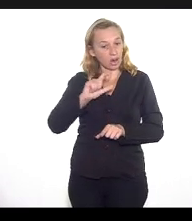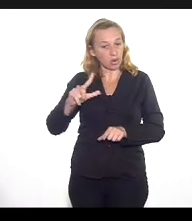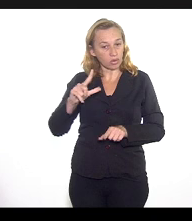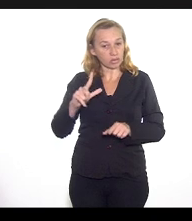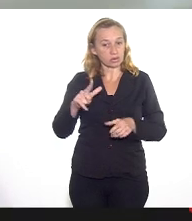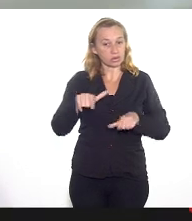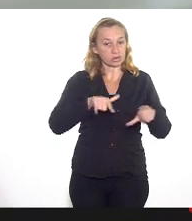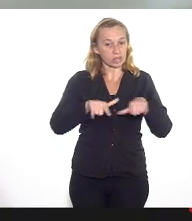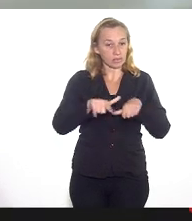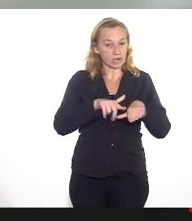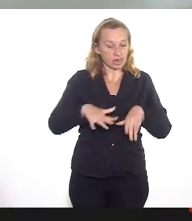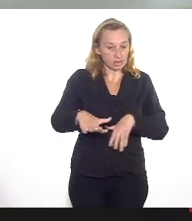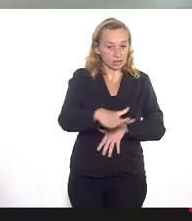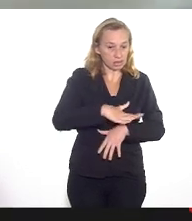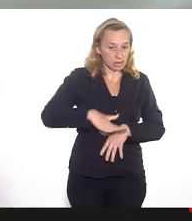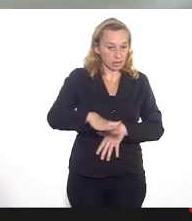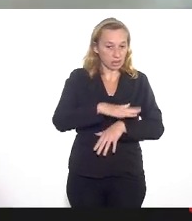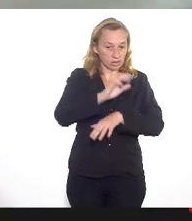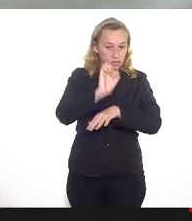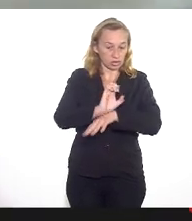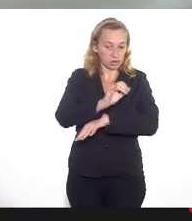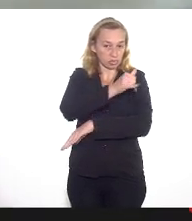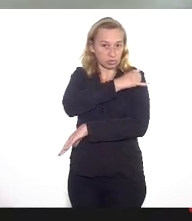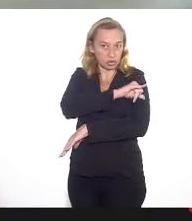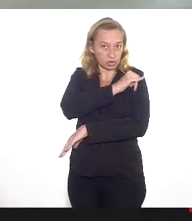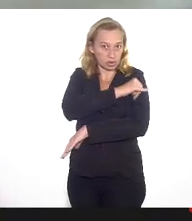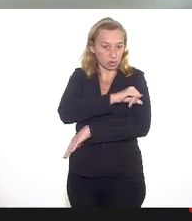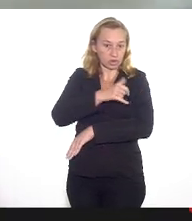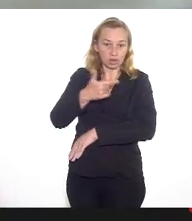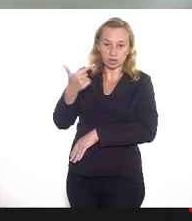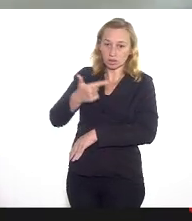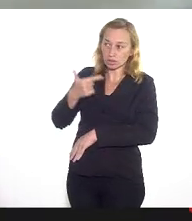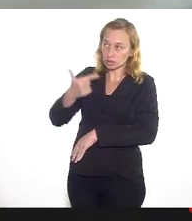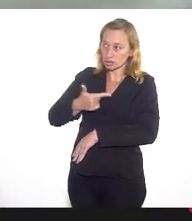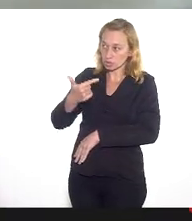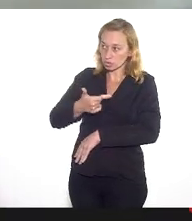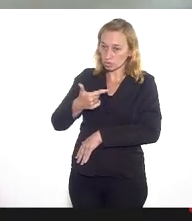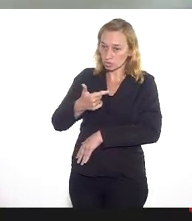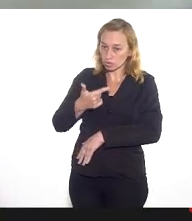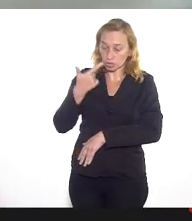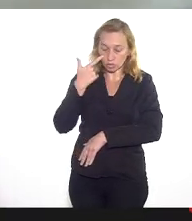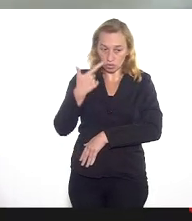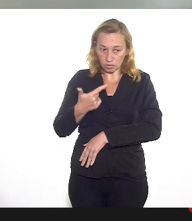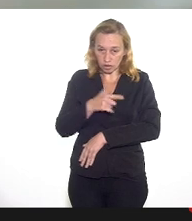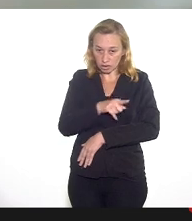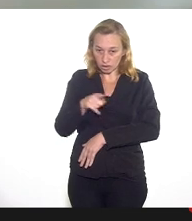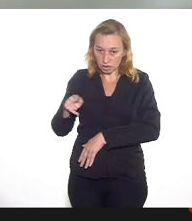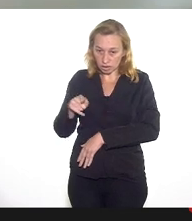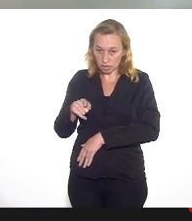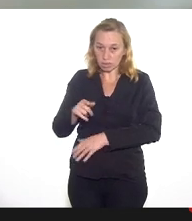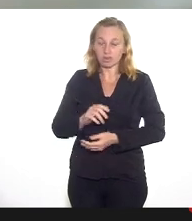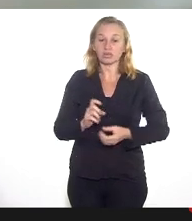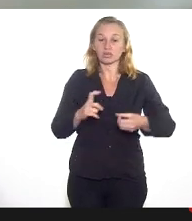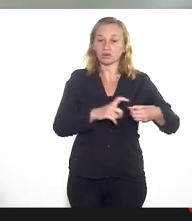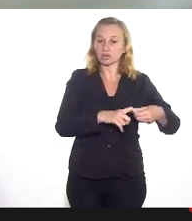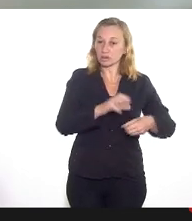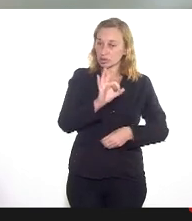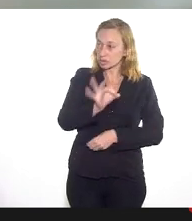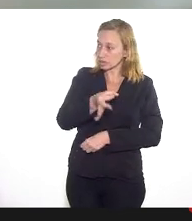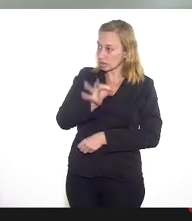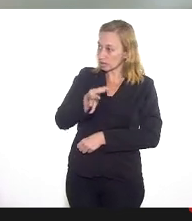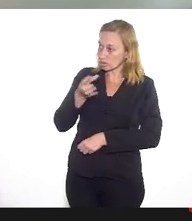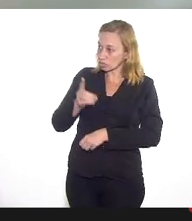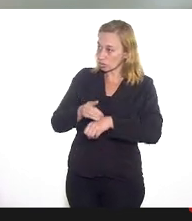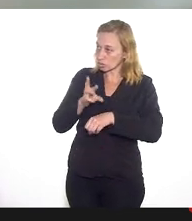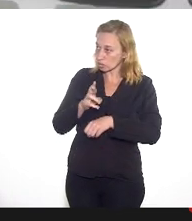trabalham nos campos do estado do Rio de Janeiro, segundo as assertivas aqui que eu vi das três concessionárias. Correto, doutor